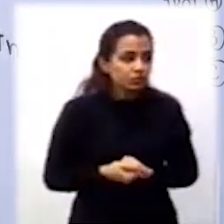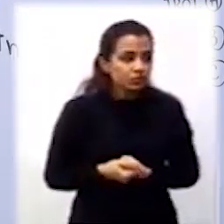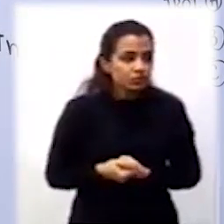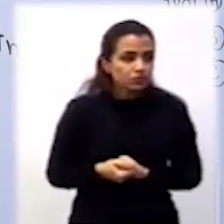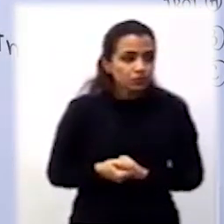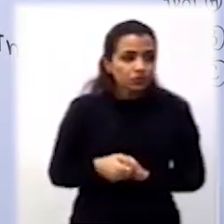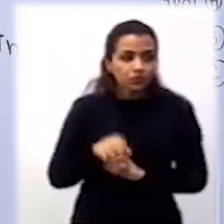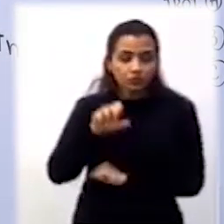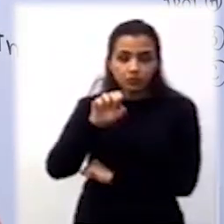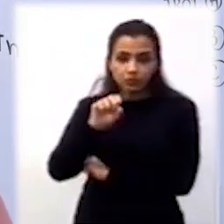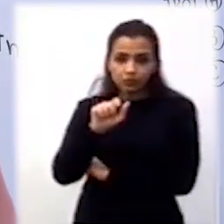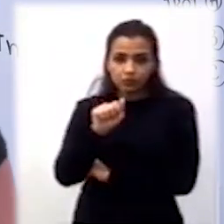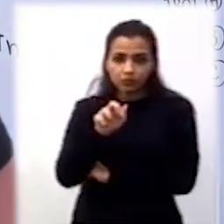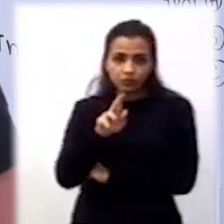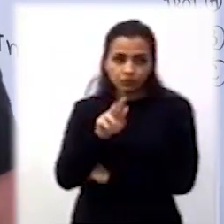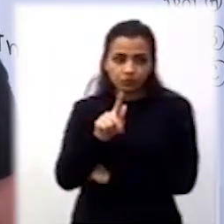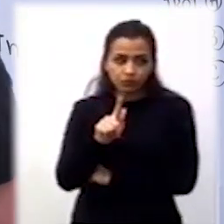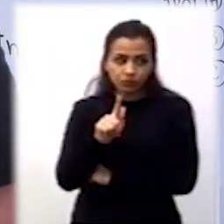É